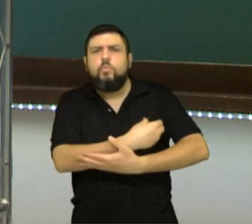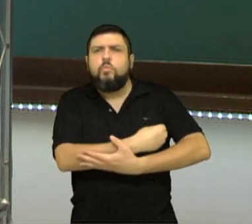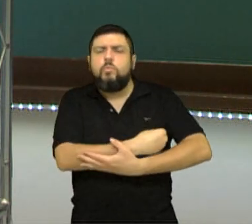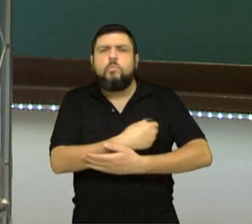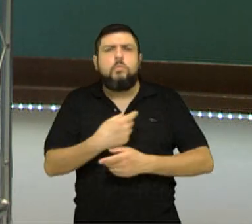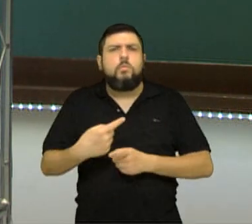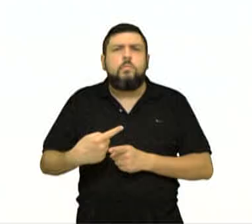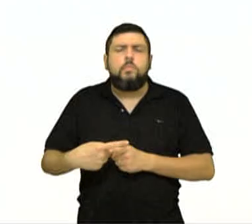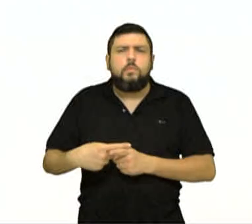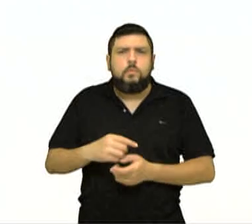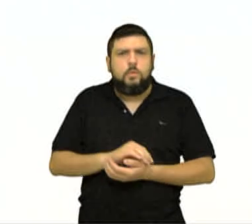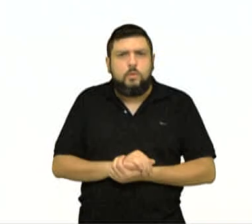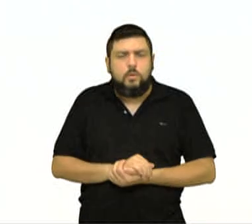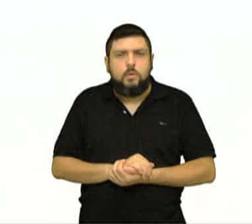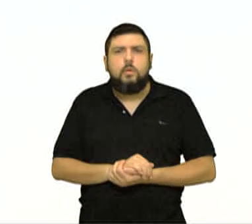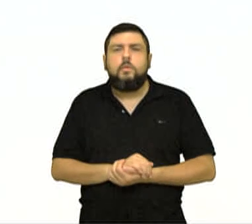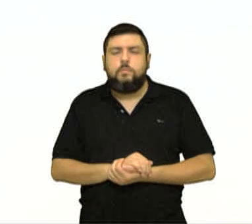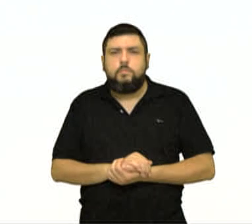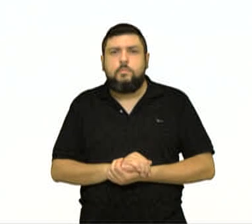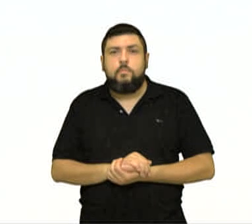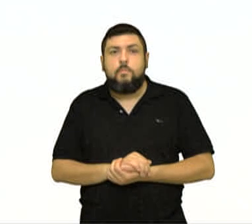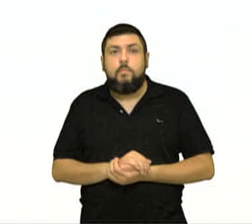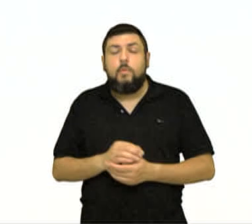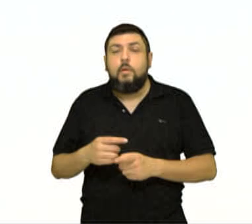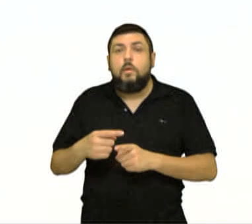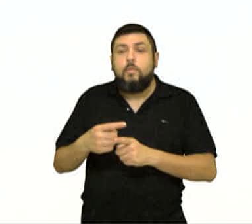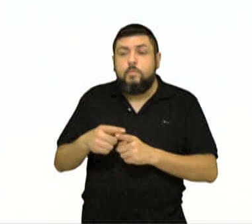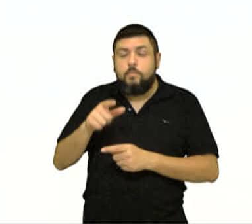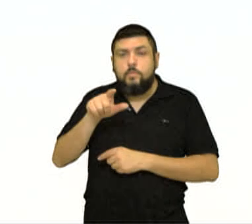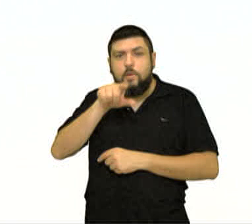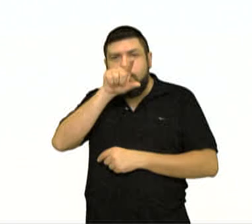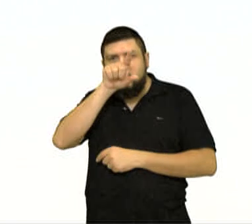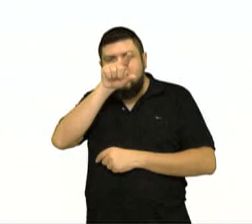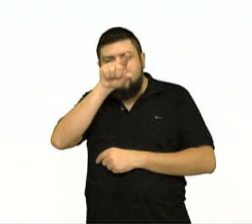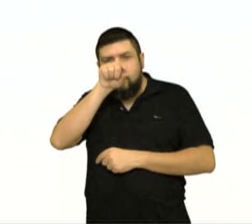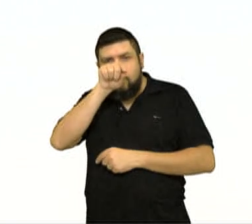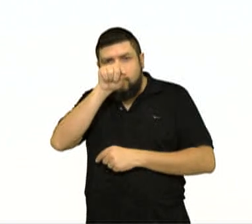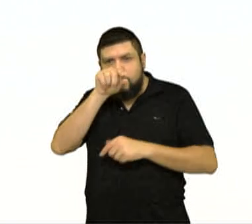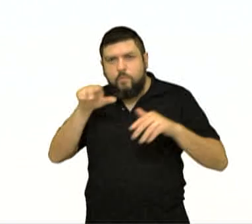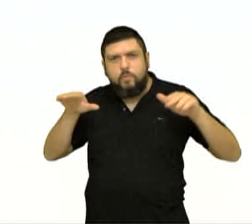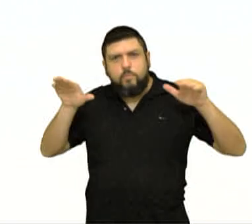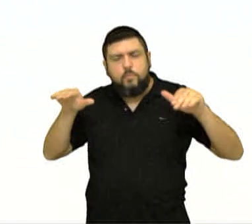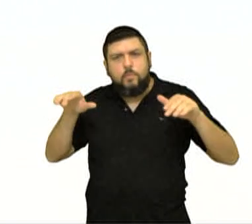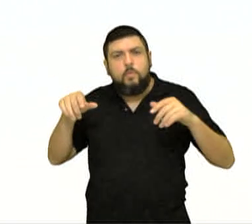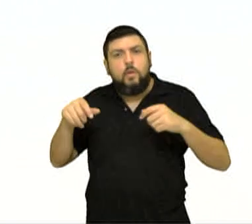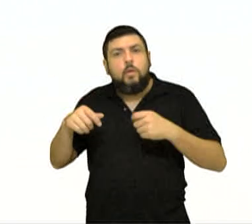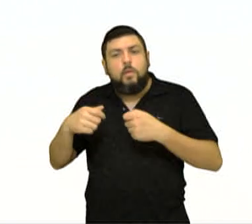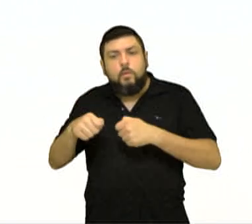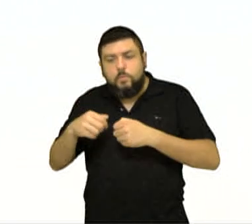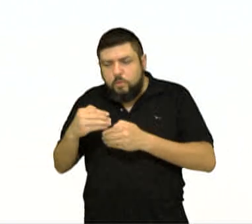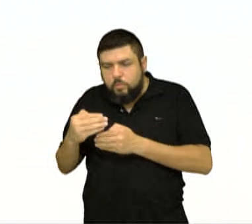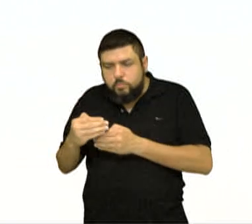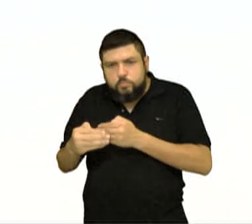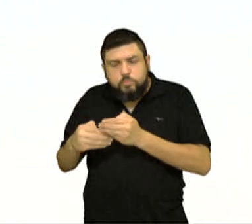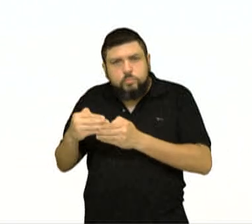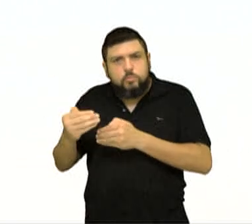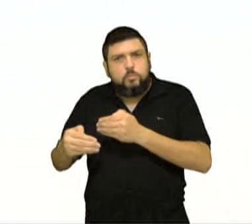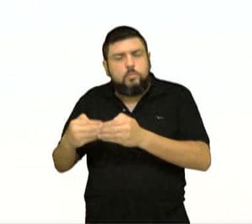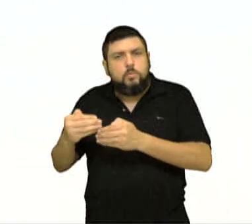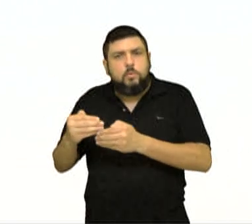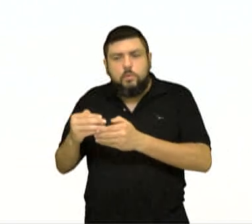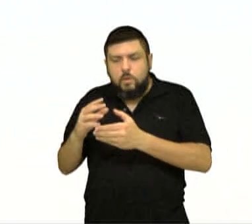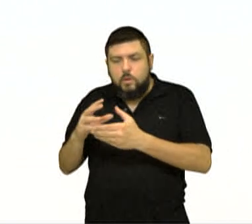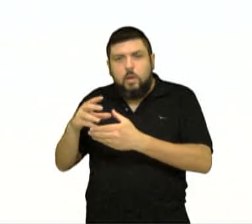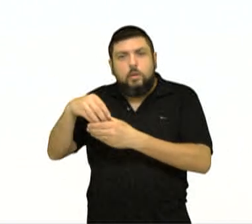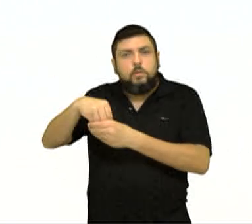né? Basicamente, porque todo embrião da ave terá que se desenvolver com os nutrientes que possui no vitelo, tá? Ele não está dentro do corpo da mãe, ele